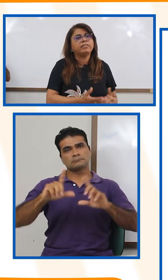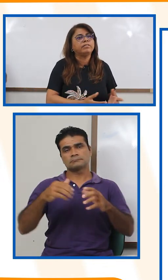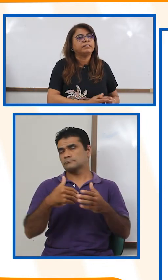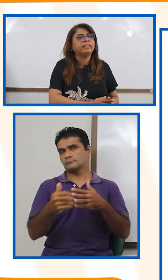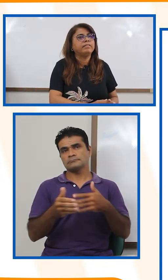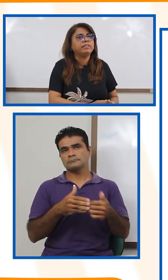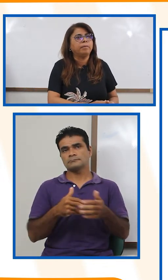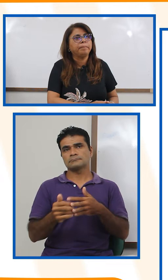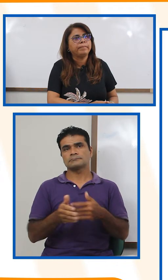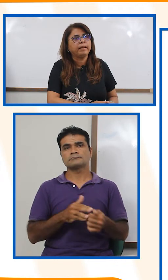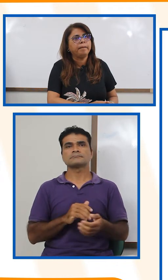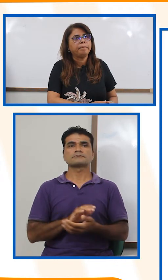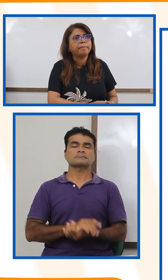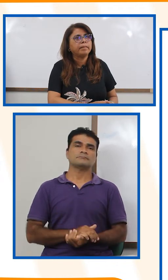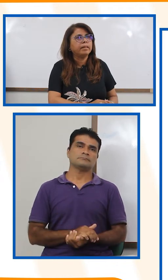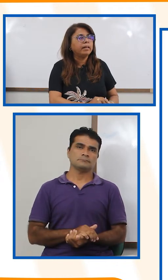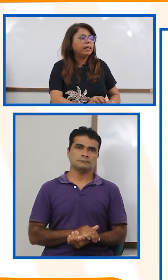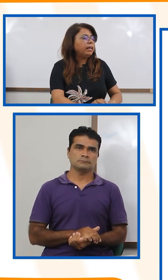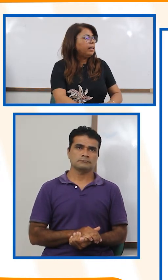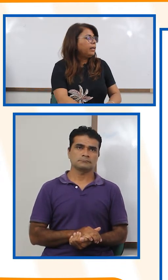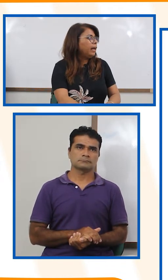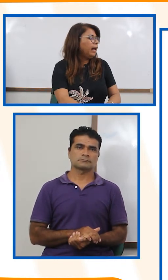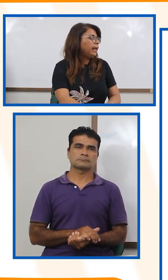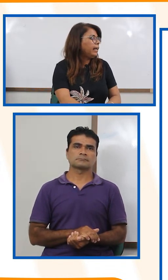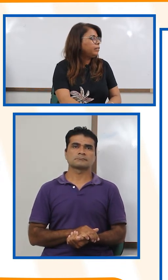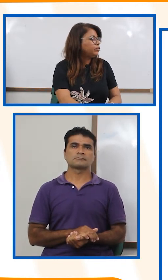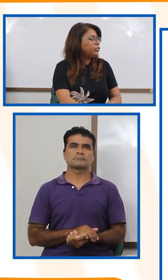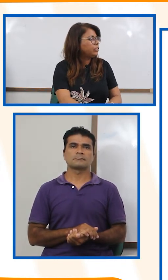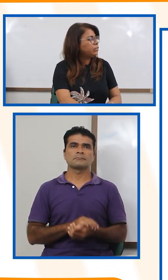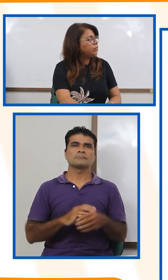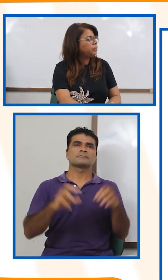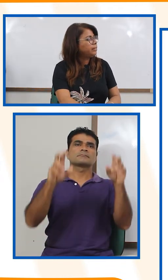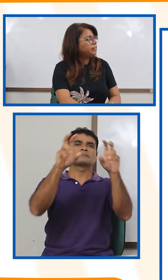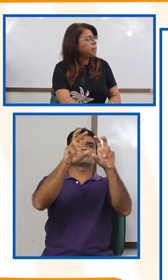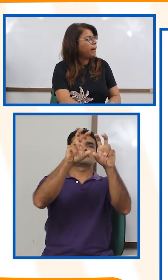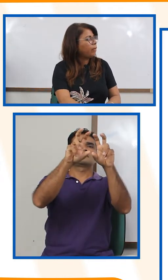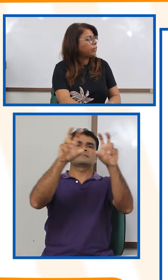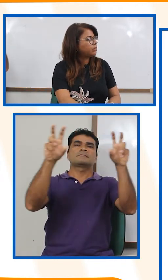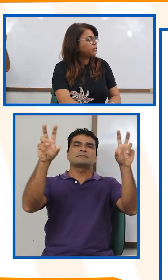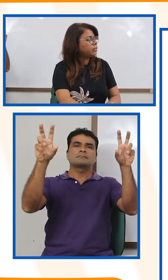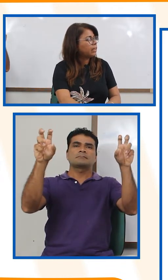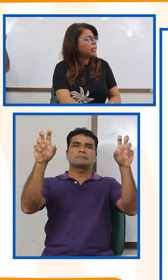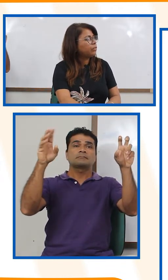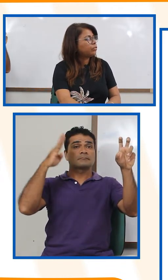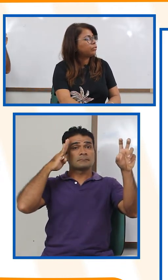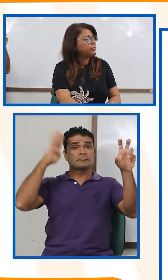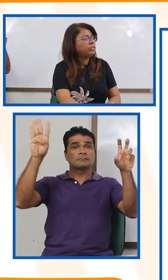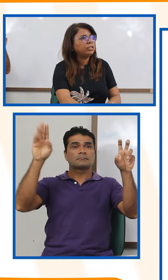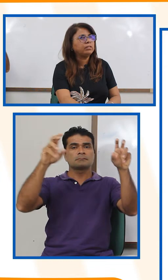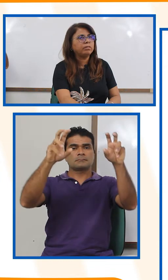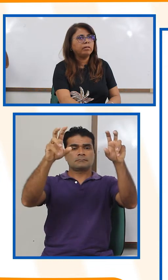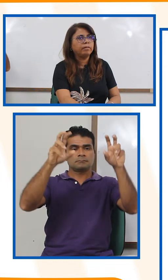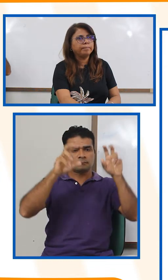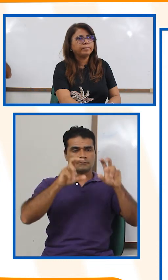na questão da televisão, tá? Além do título principal, nós temos aqui o